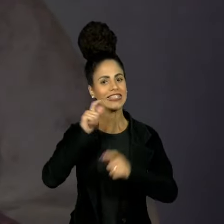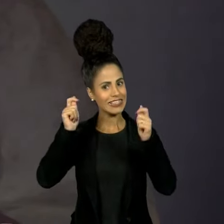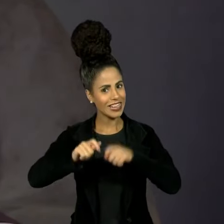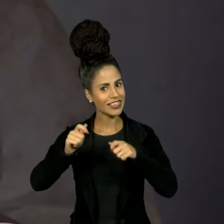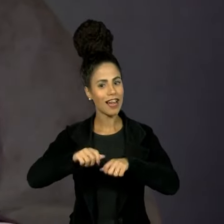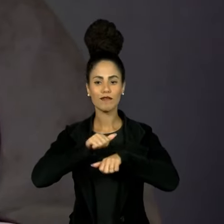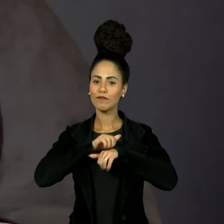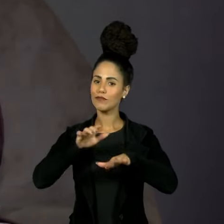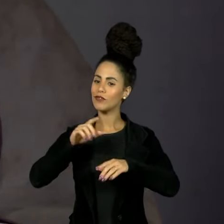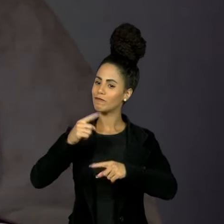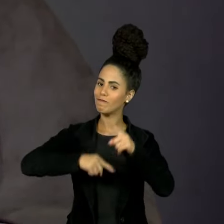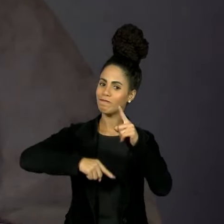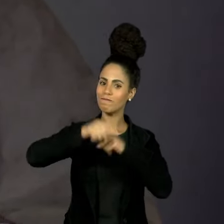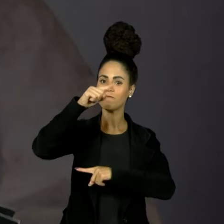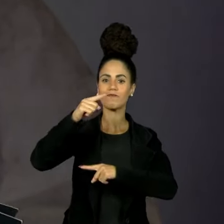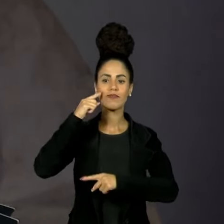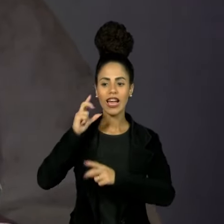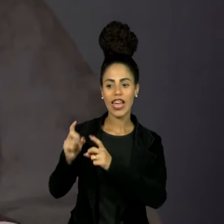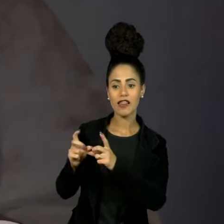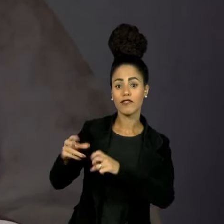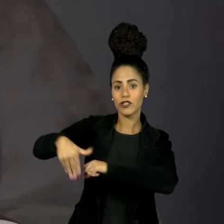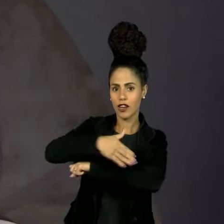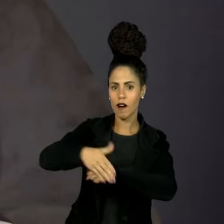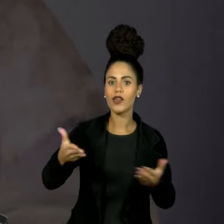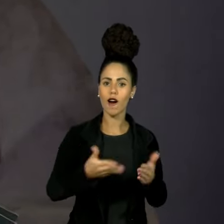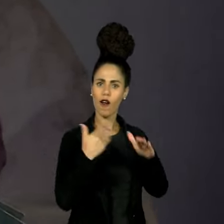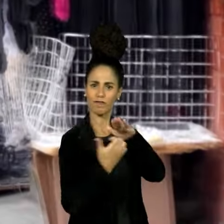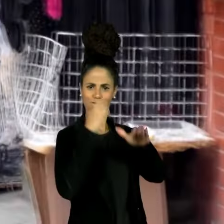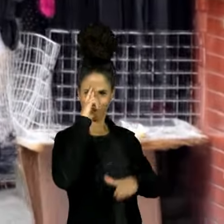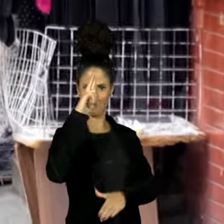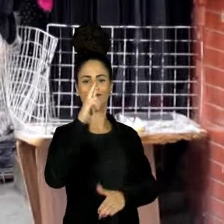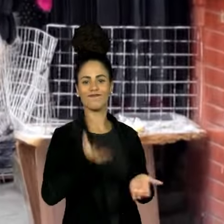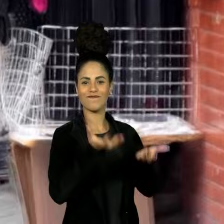camelô se tornou um grande empresário. Vamos ouvir.